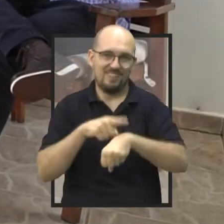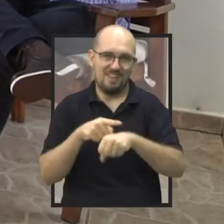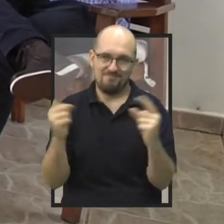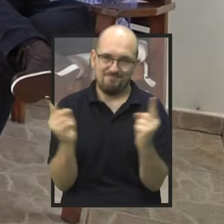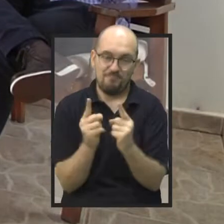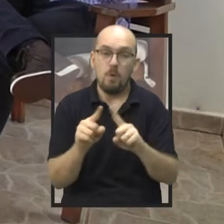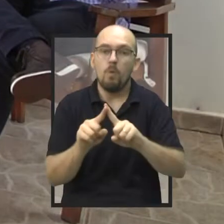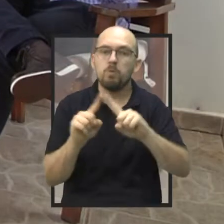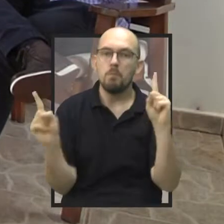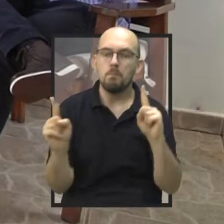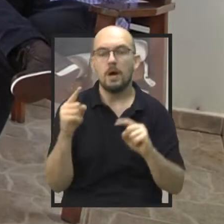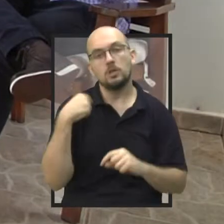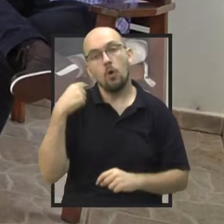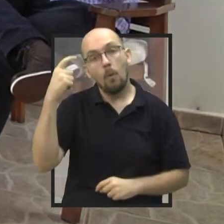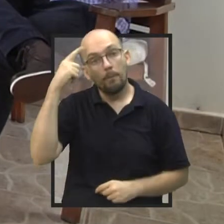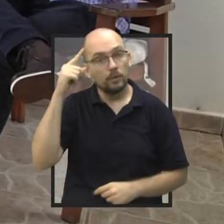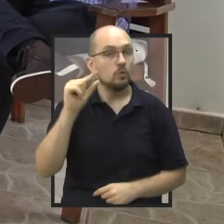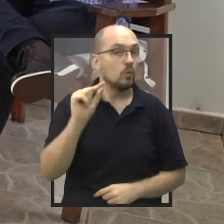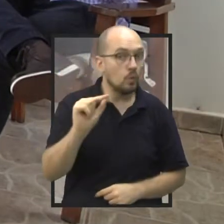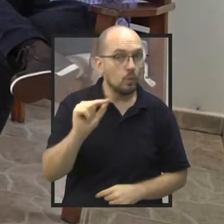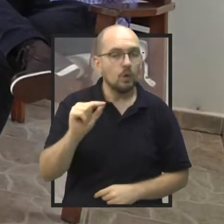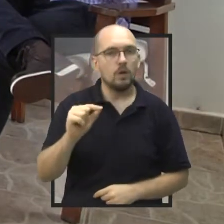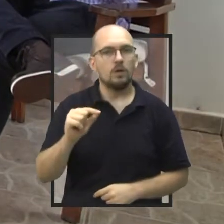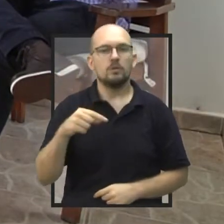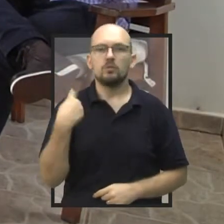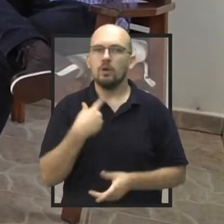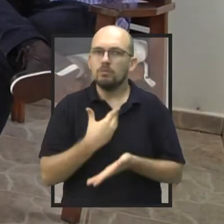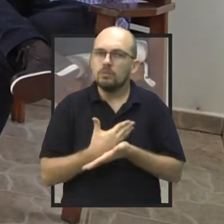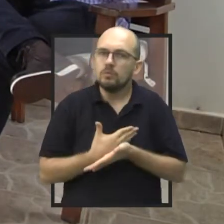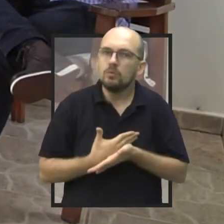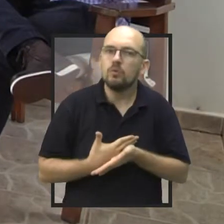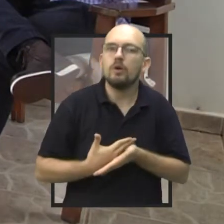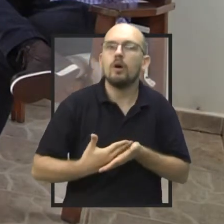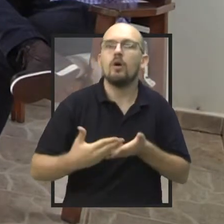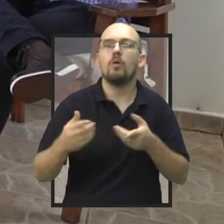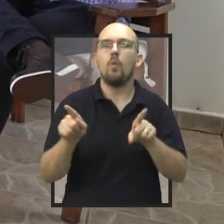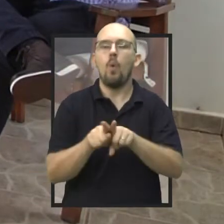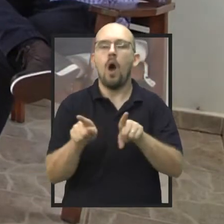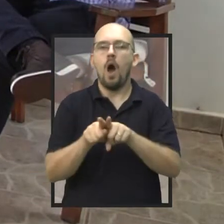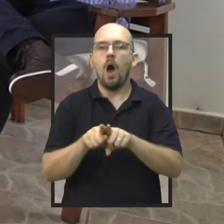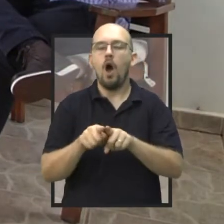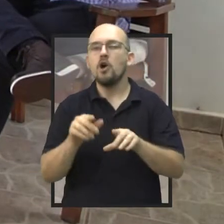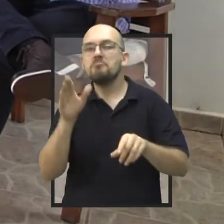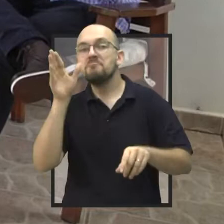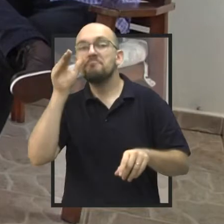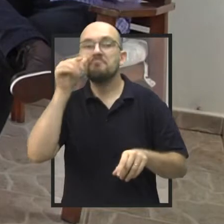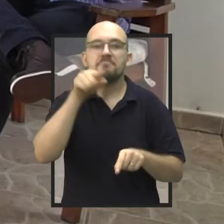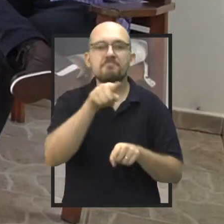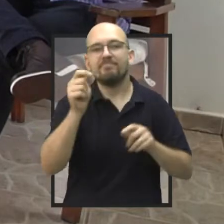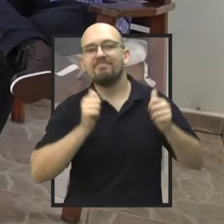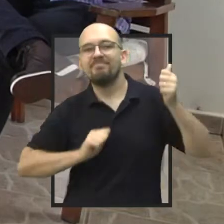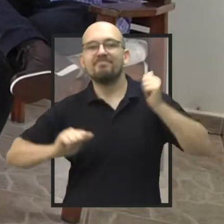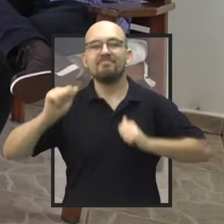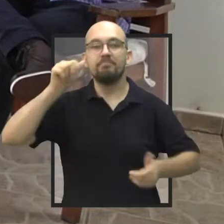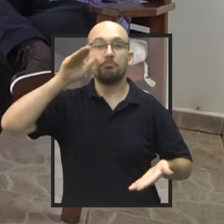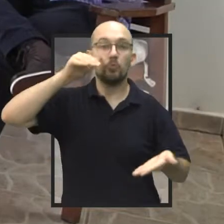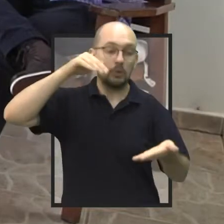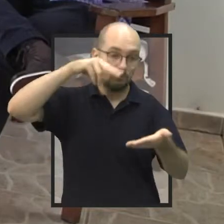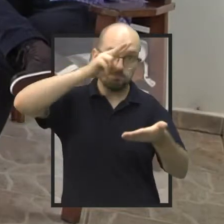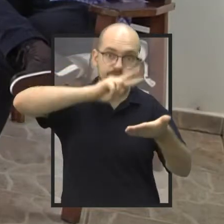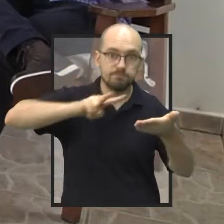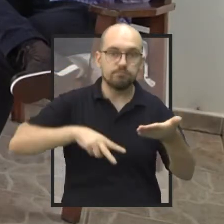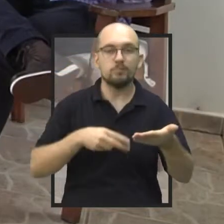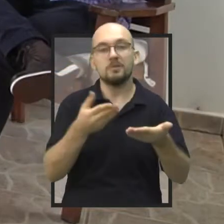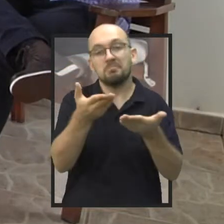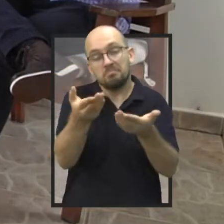tempo, mas penso que levantamos a curiosidade aí no telespectador para que